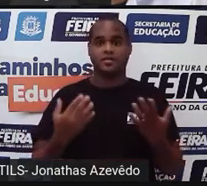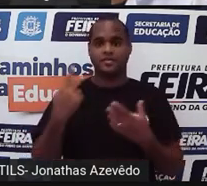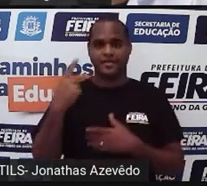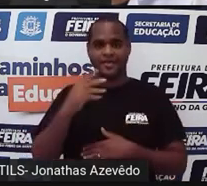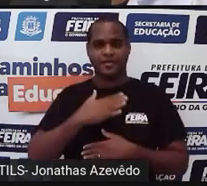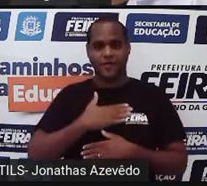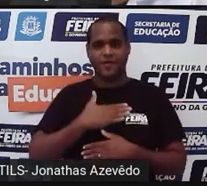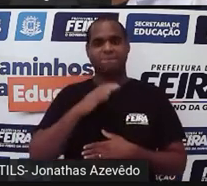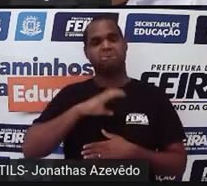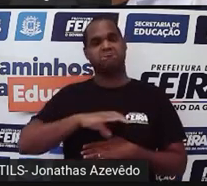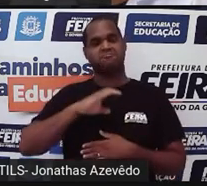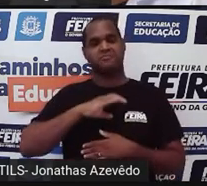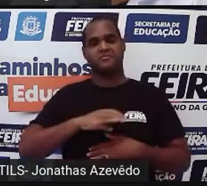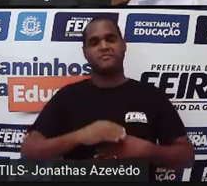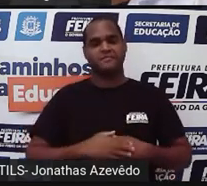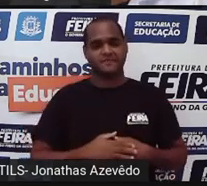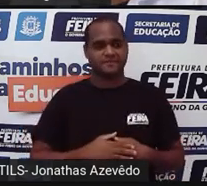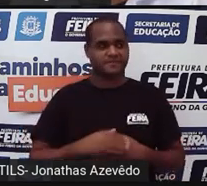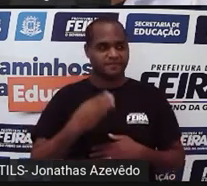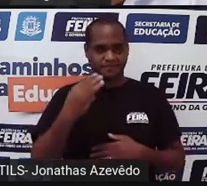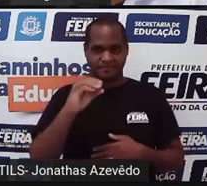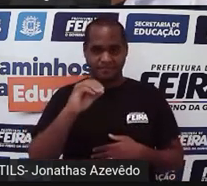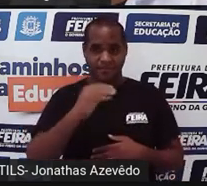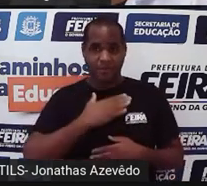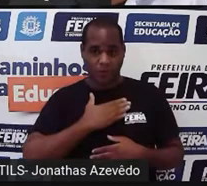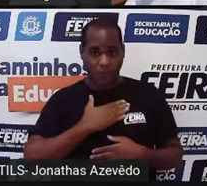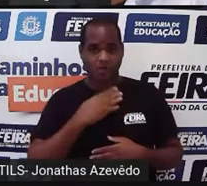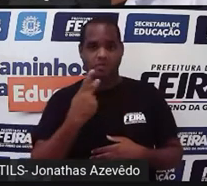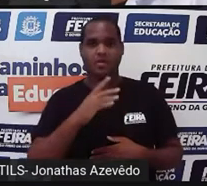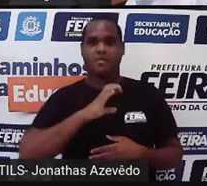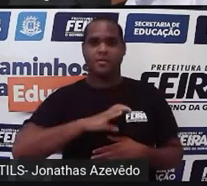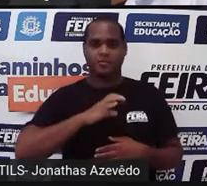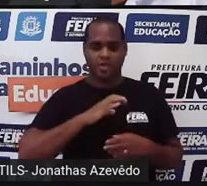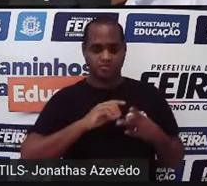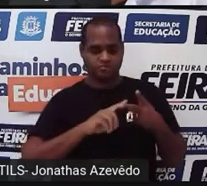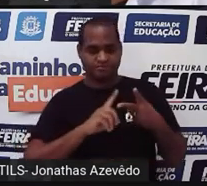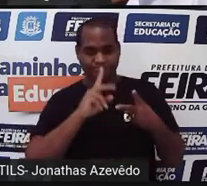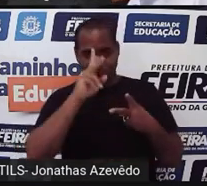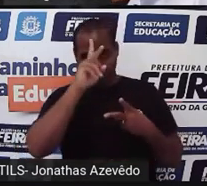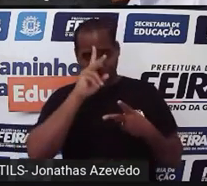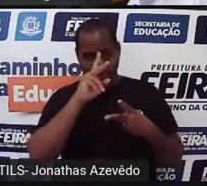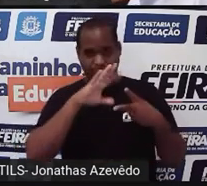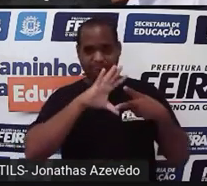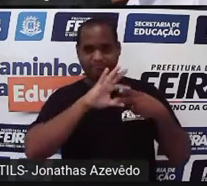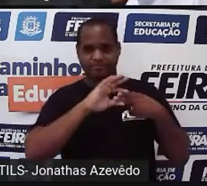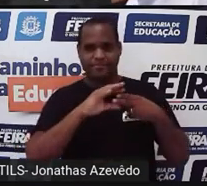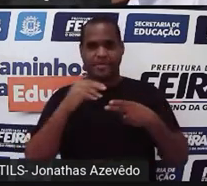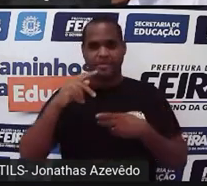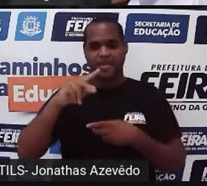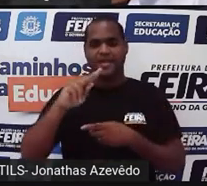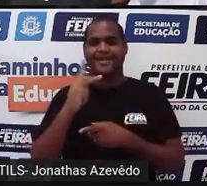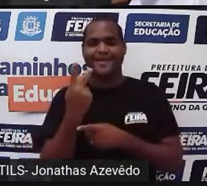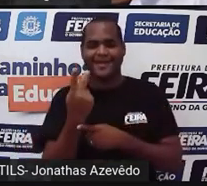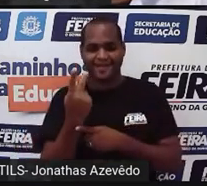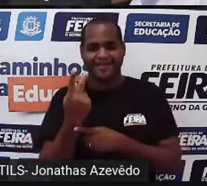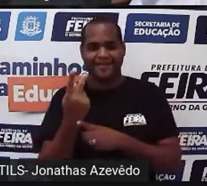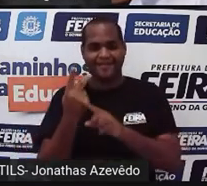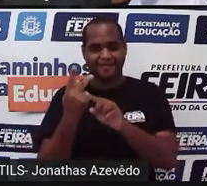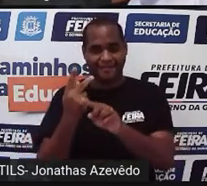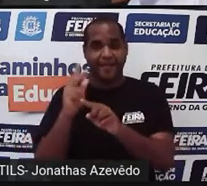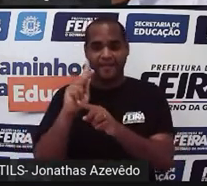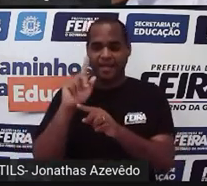gostam de português. 30 gostam de português e história. Ó, o PH que apareceu ali tinha